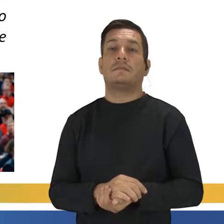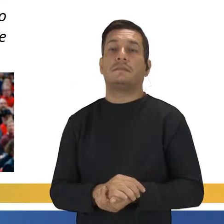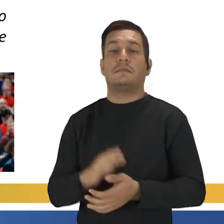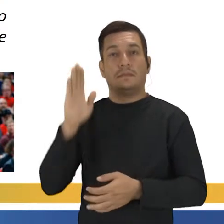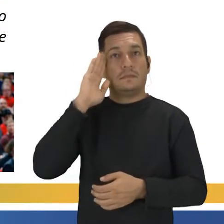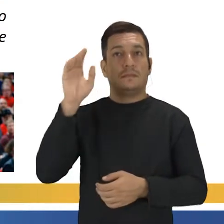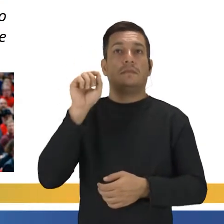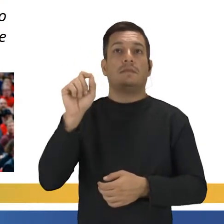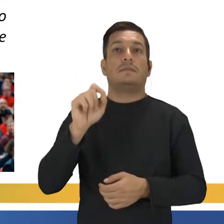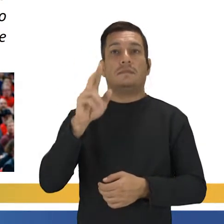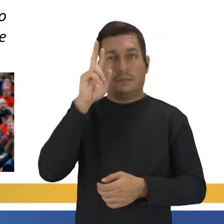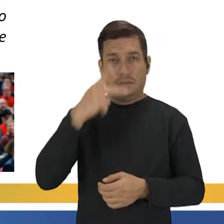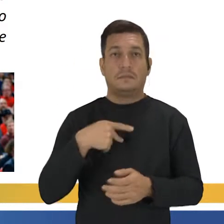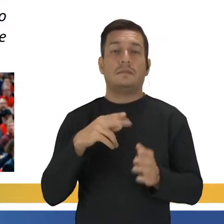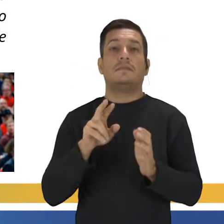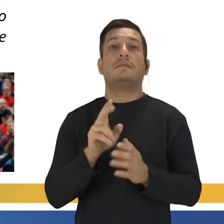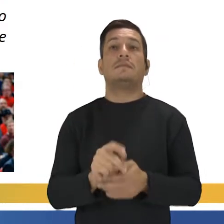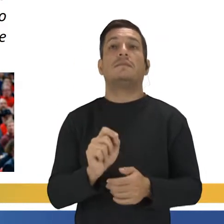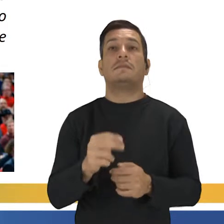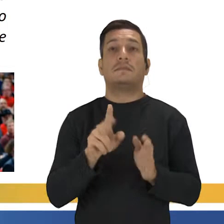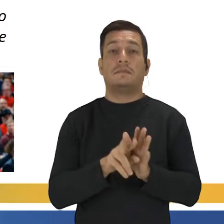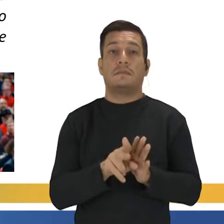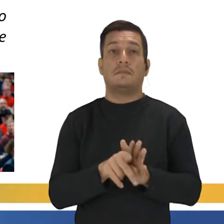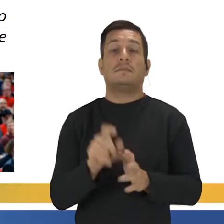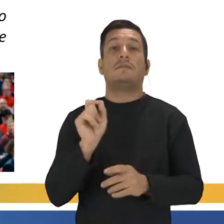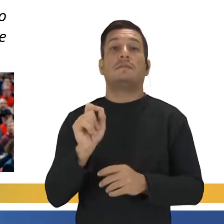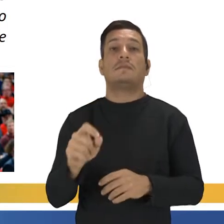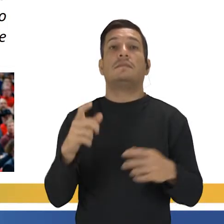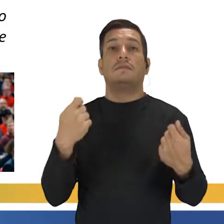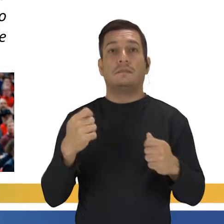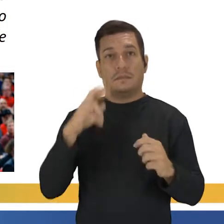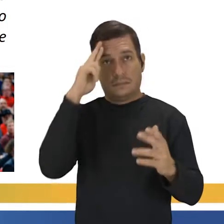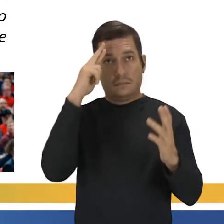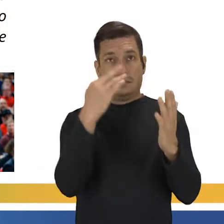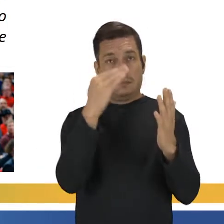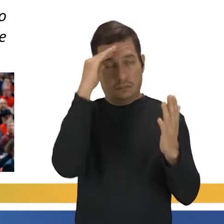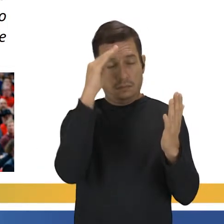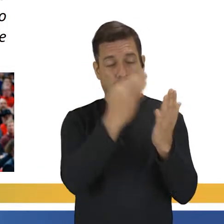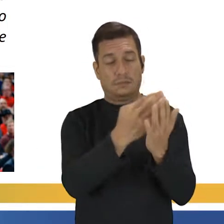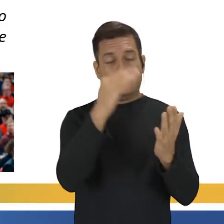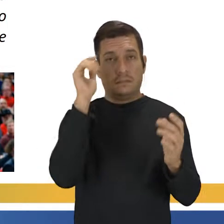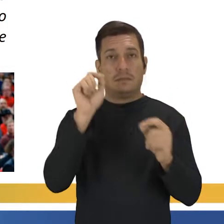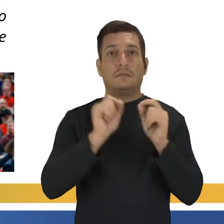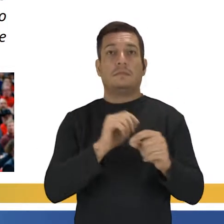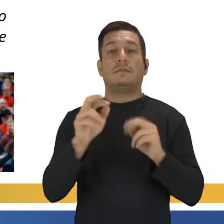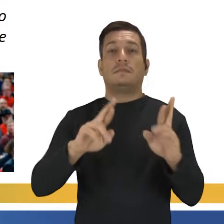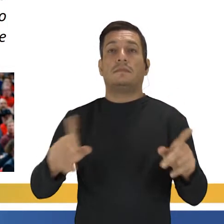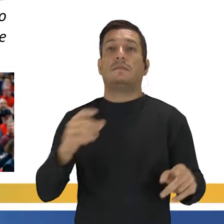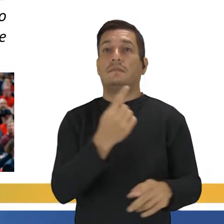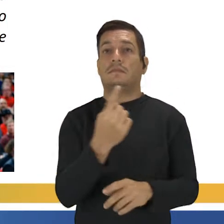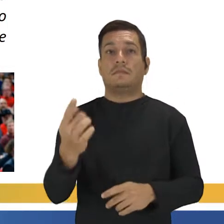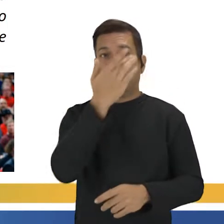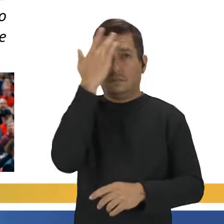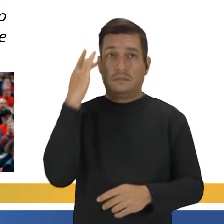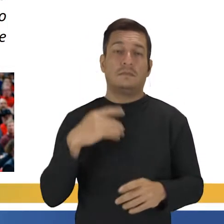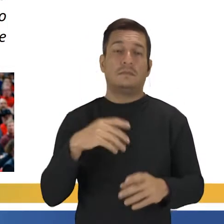da interdependência volume e intensidade, o da continuidade e especificidade. Agora nós vamos ver cada um deles e o que cada